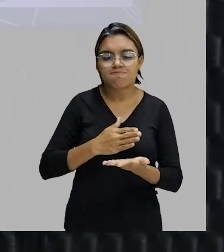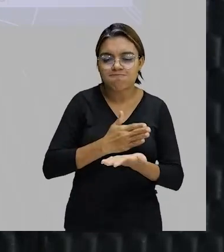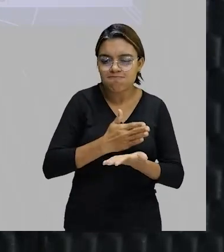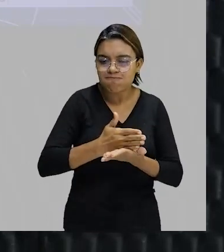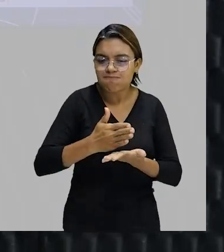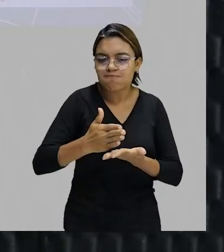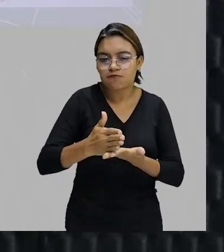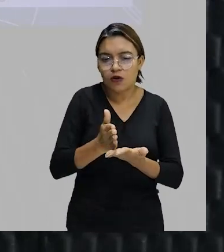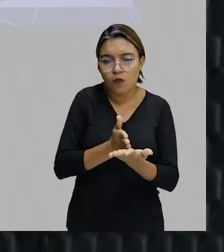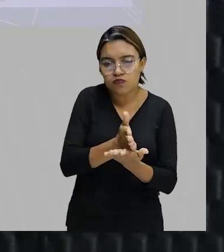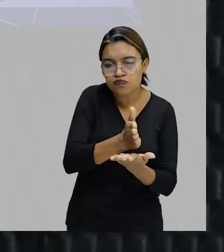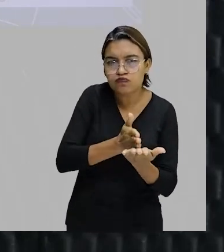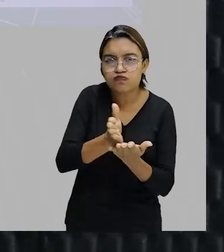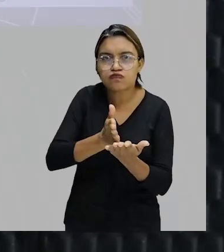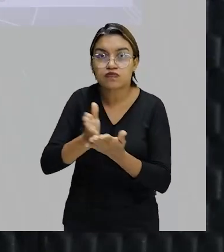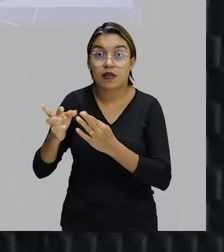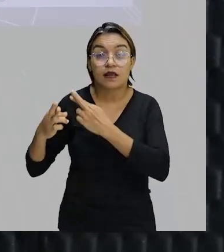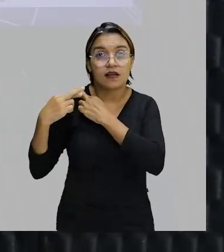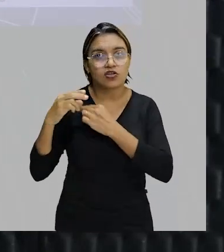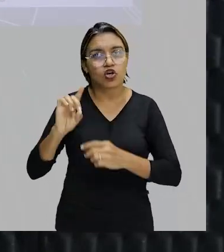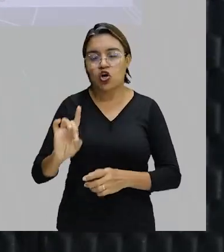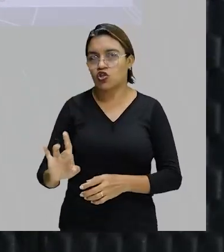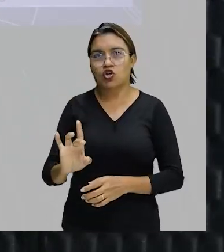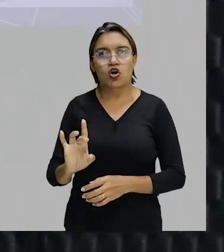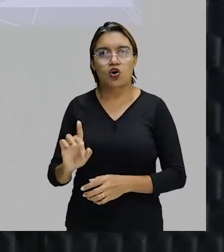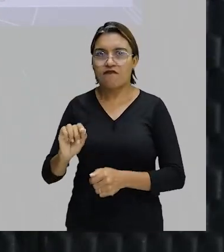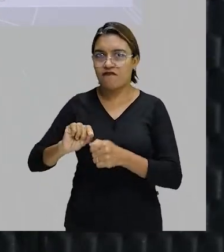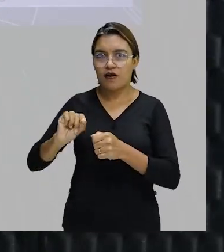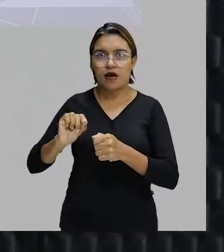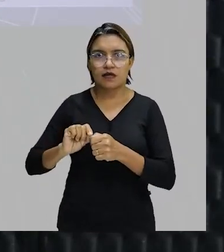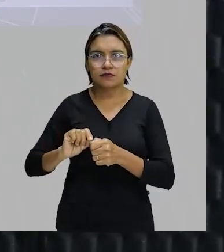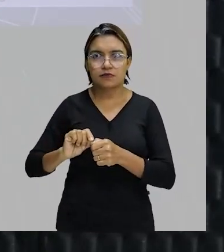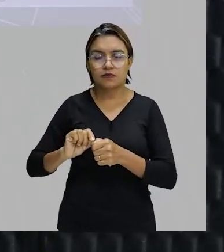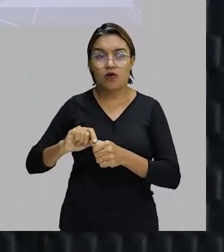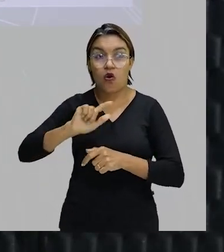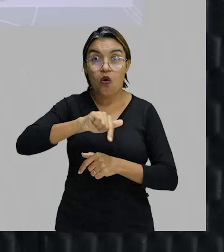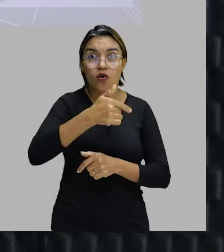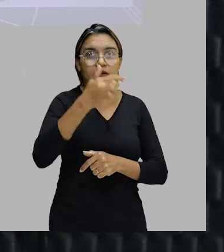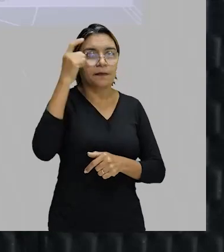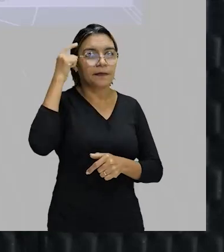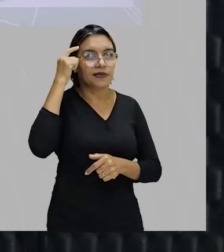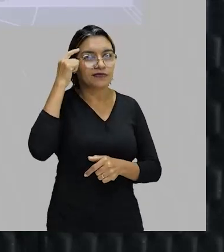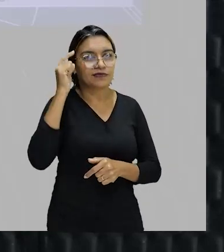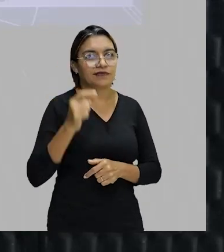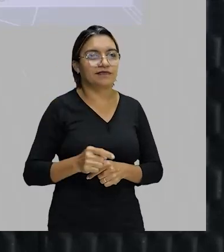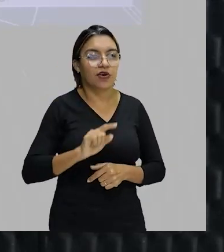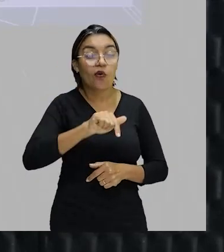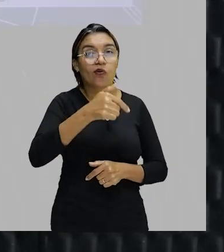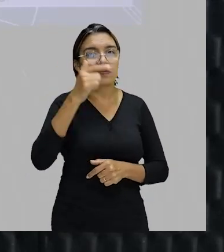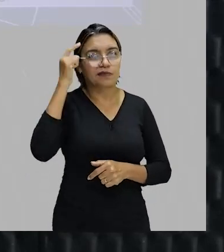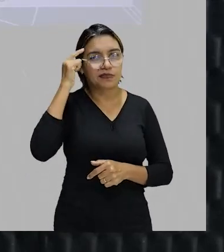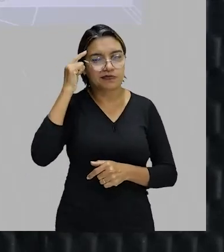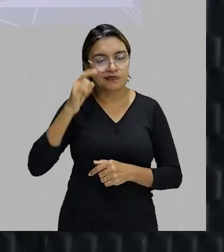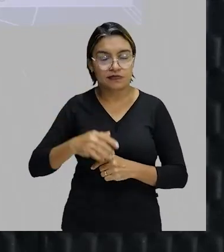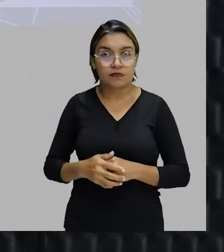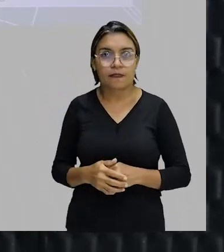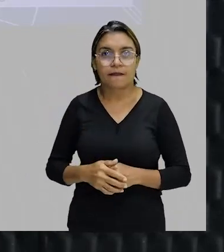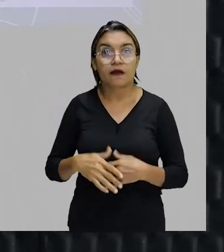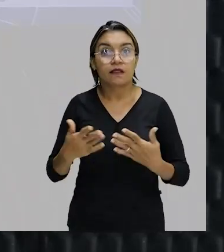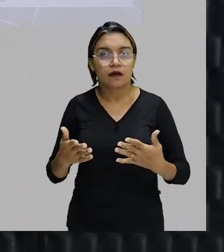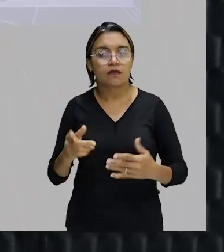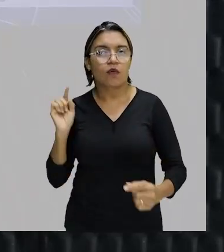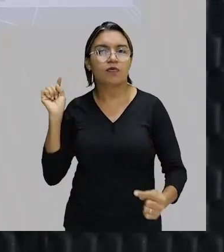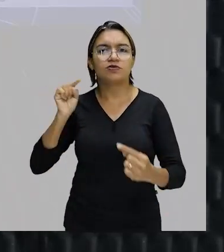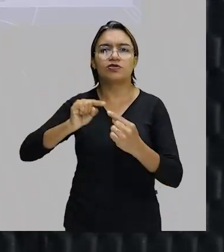só executo, eu não penso. Ó, só tem que fazer isso. Quem pensa está em outra função, beleza? Tudo isso, galera, tem um